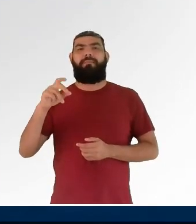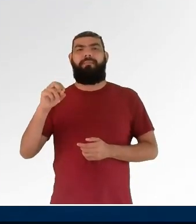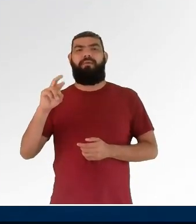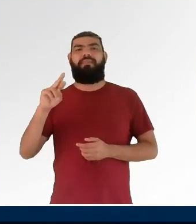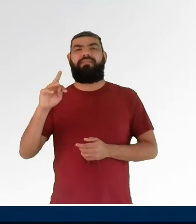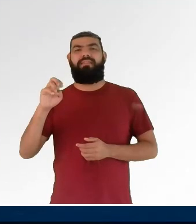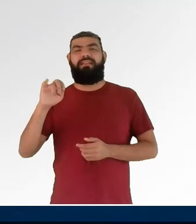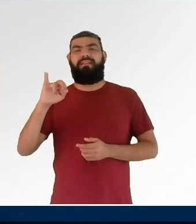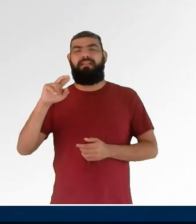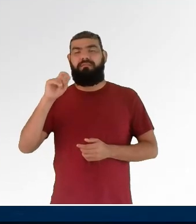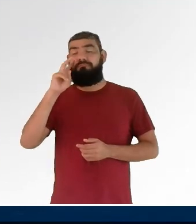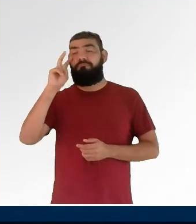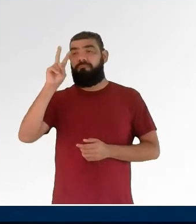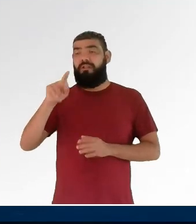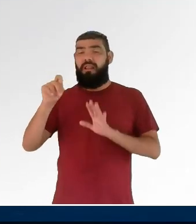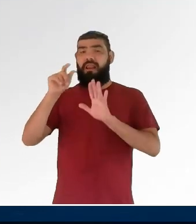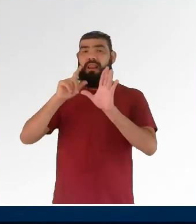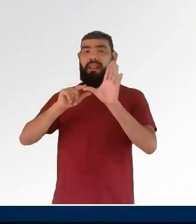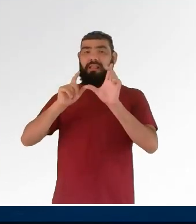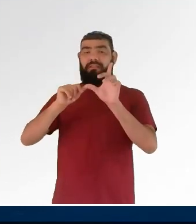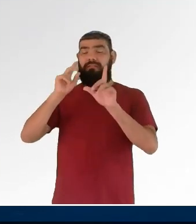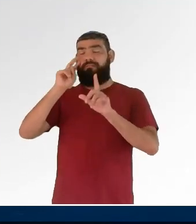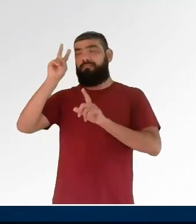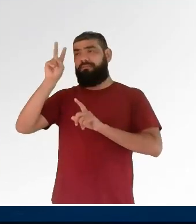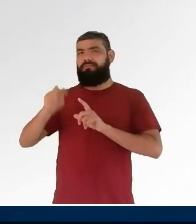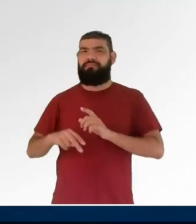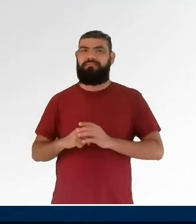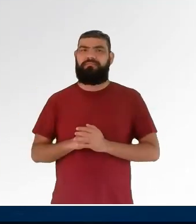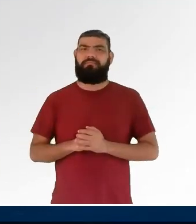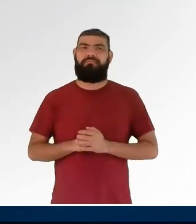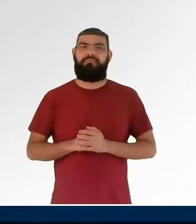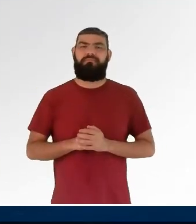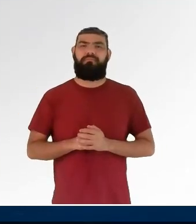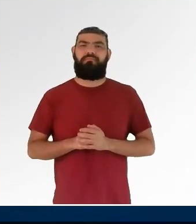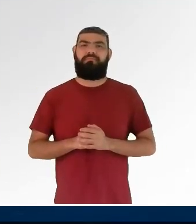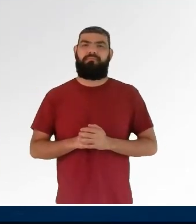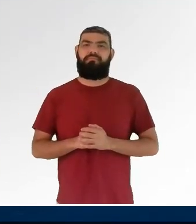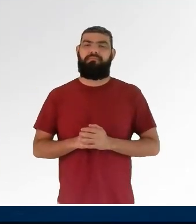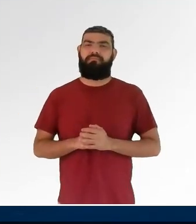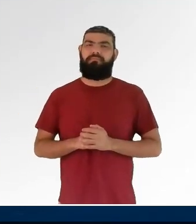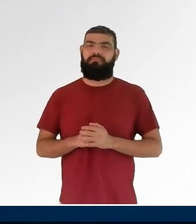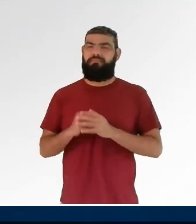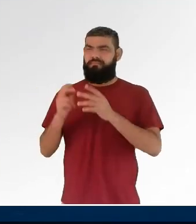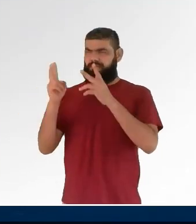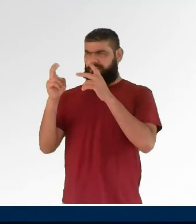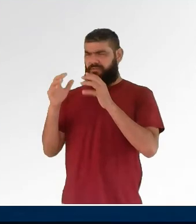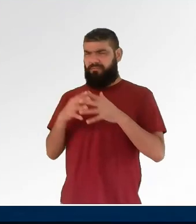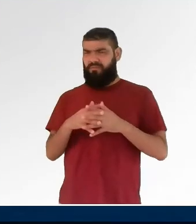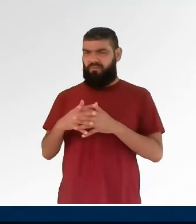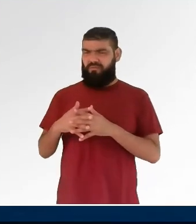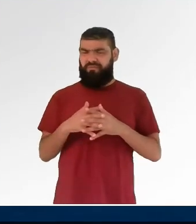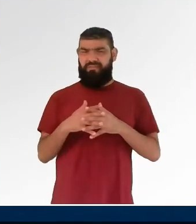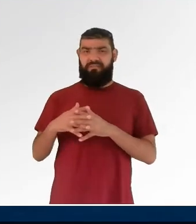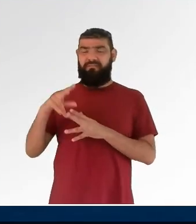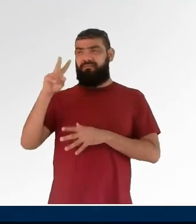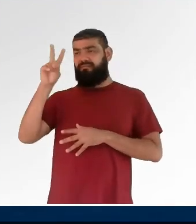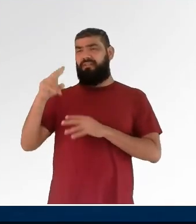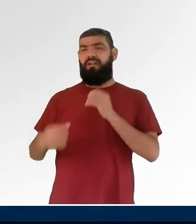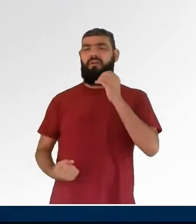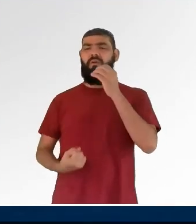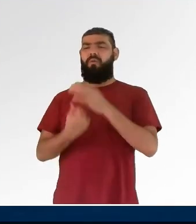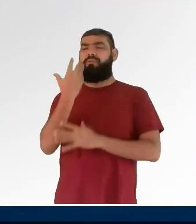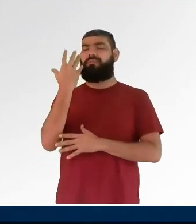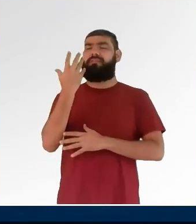nós continuamos conversando, tá bom? Vamos lá. Conseguiu perceber qual é o conflito gerador aí? Por que a história